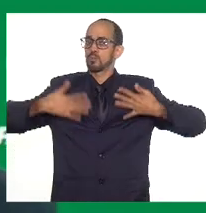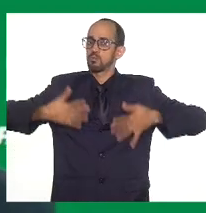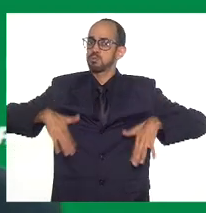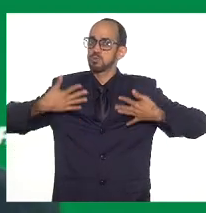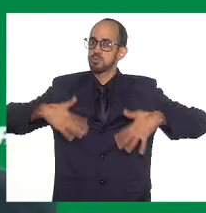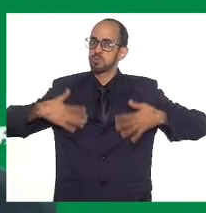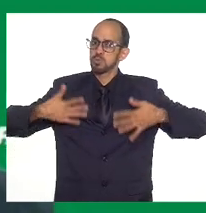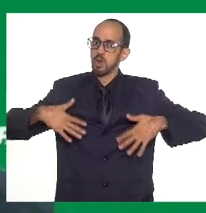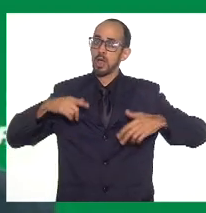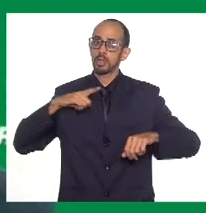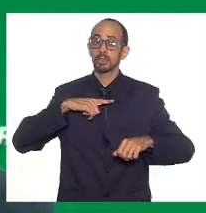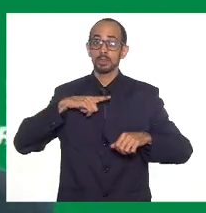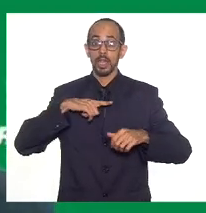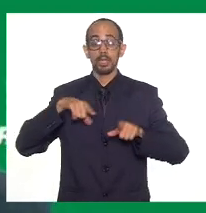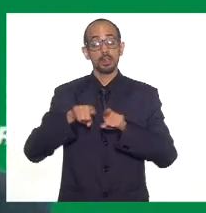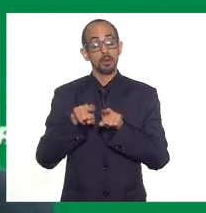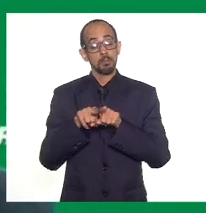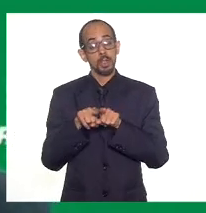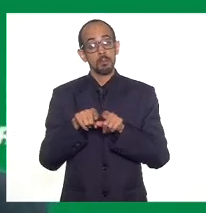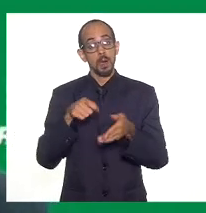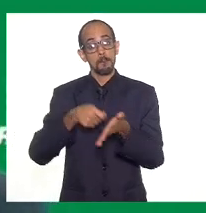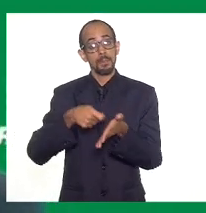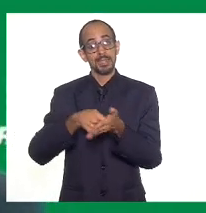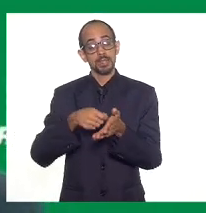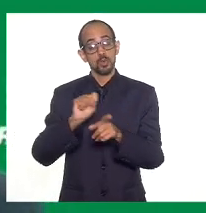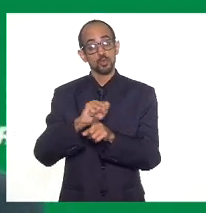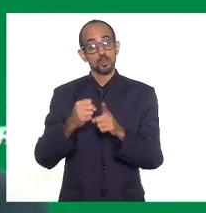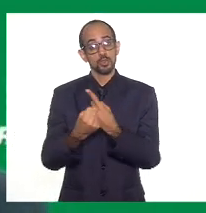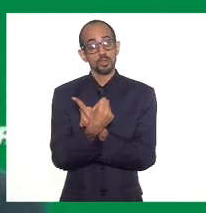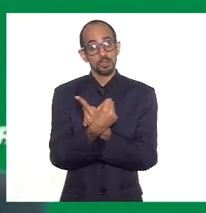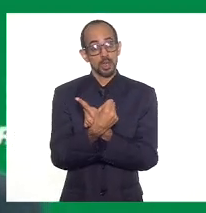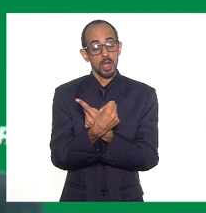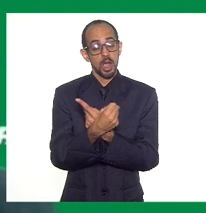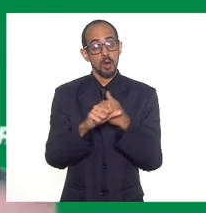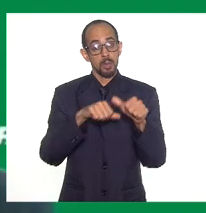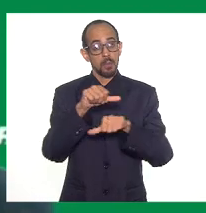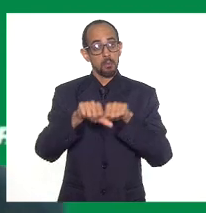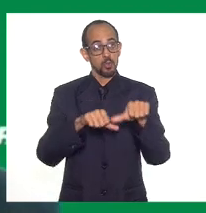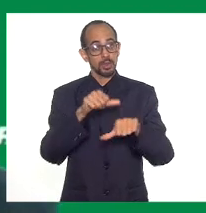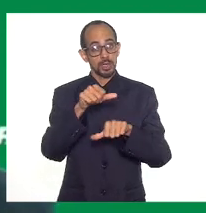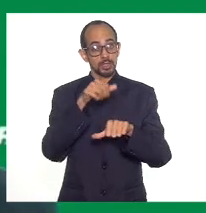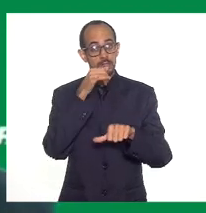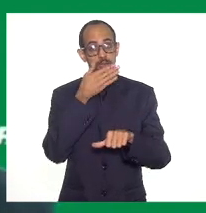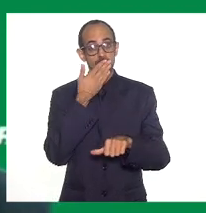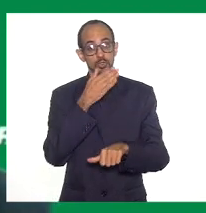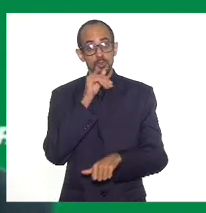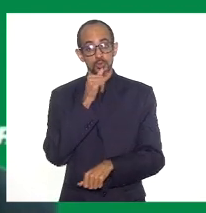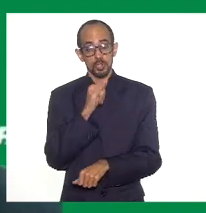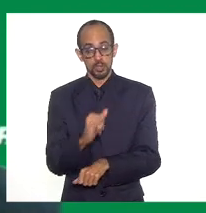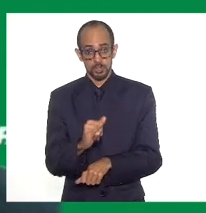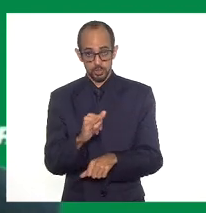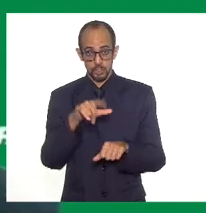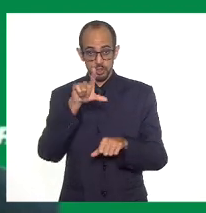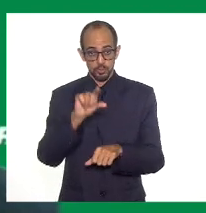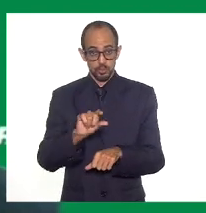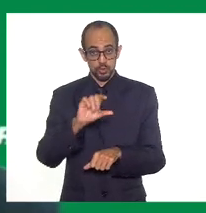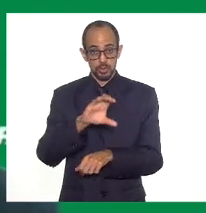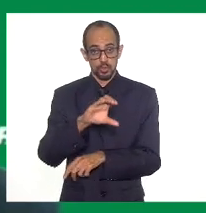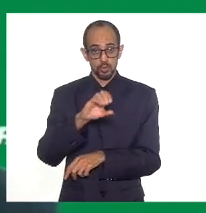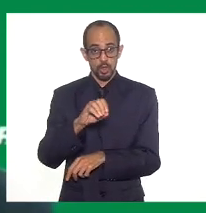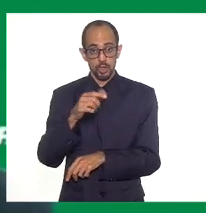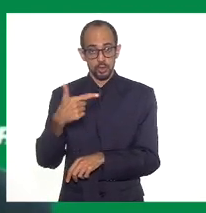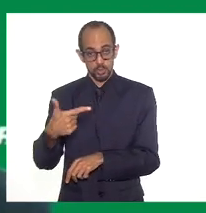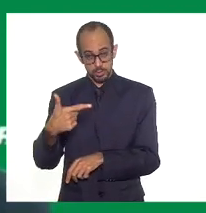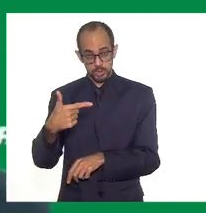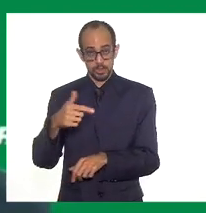existe uma pressão social e regulatória pela transição energética, pela redução de emissões que deslocam